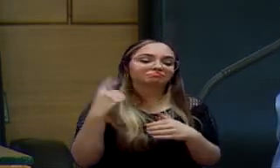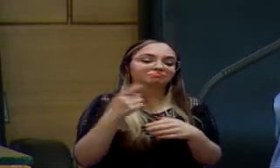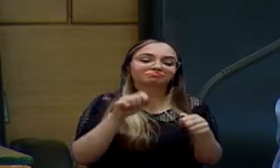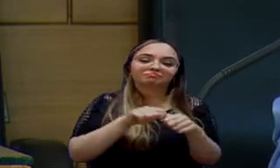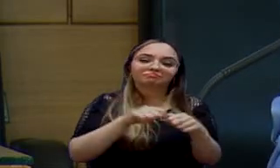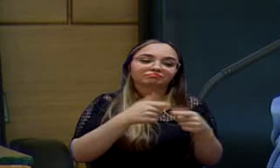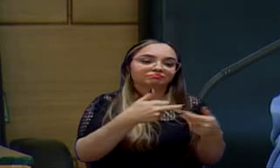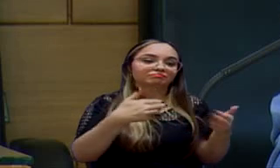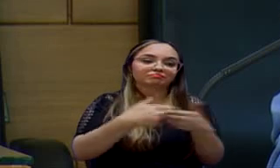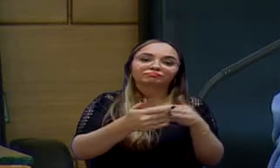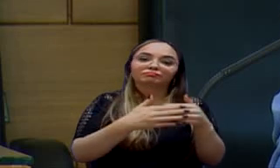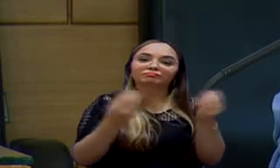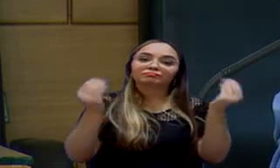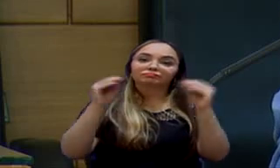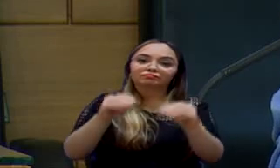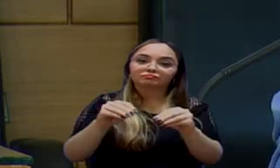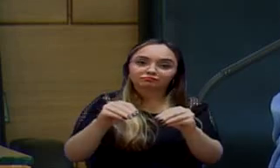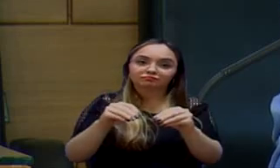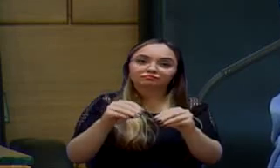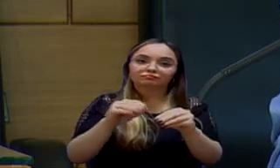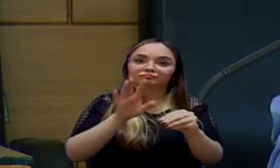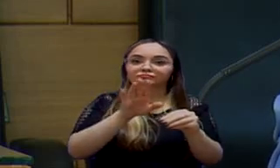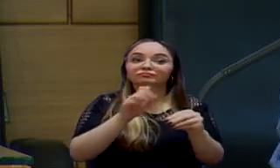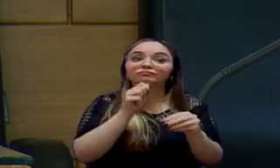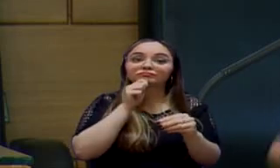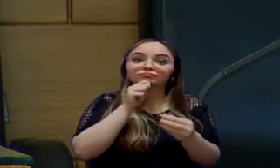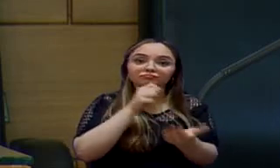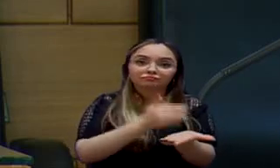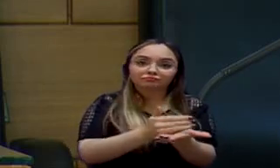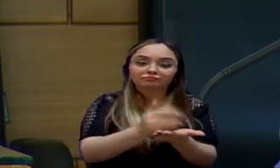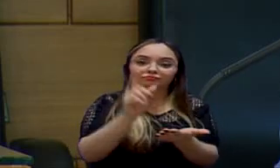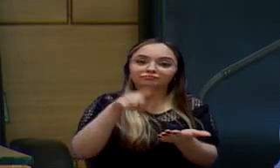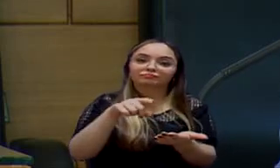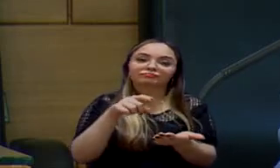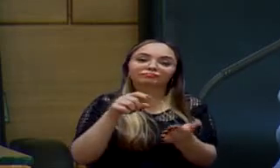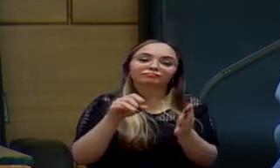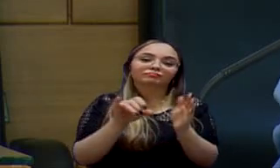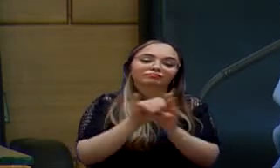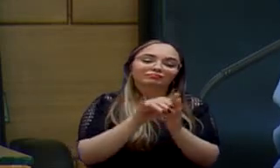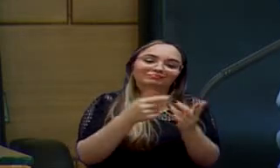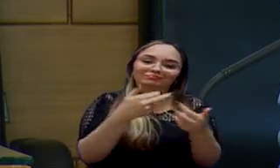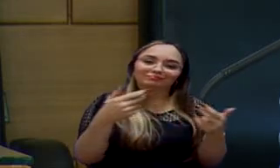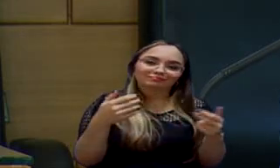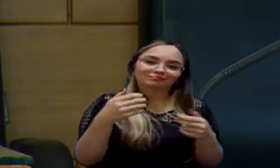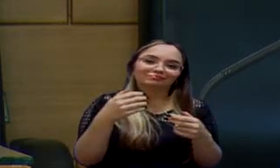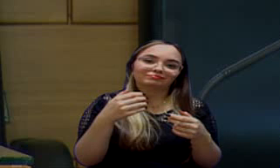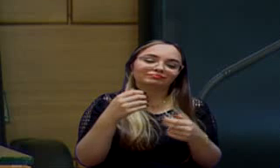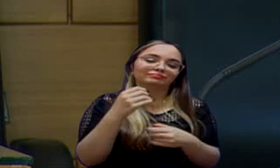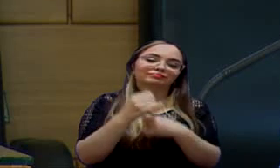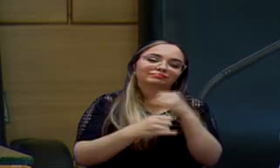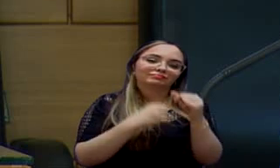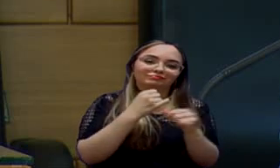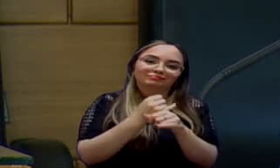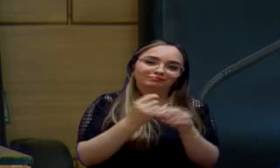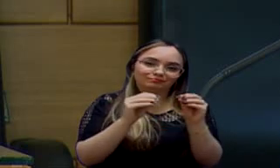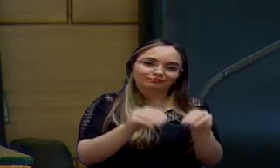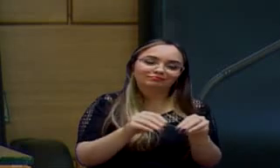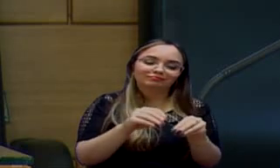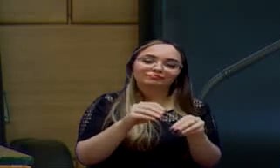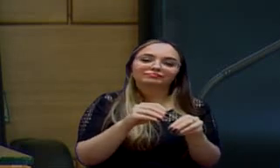que estão sendo implementadas mais ainda não estão em vigor que é o Edital dos exames e aí eu vou explicar a questão do ids